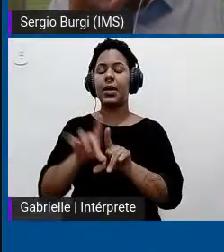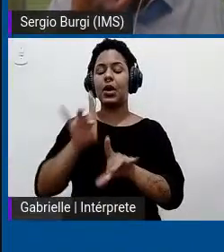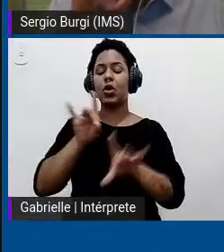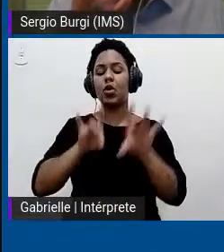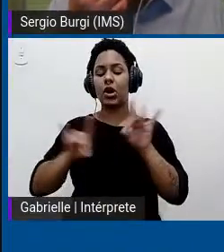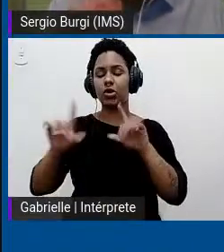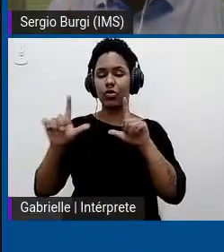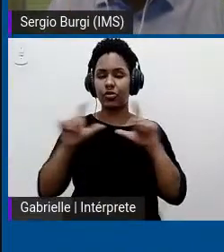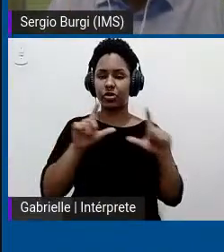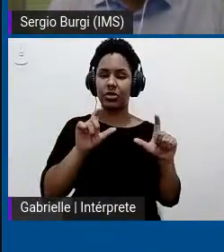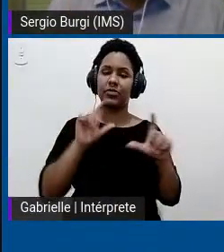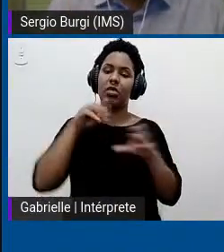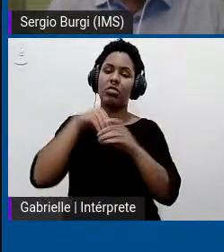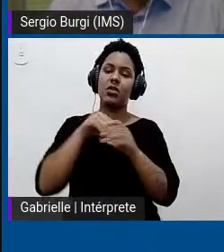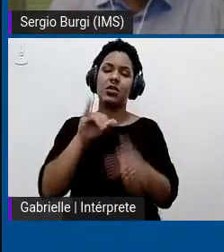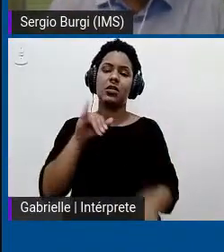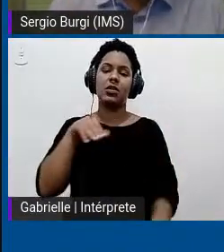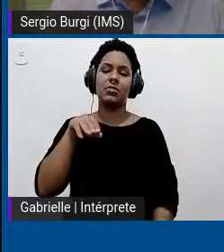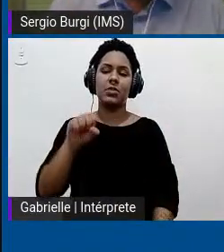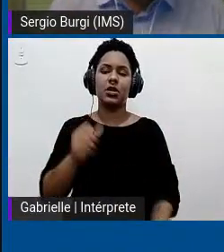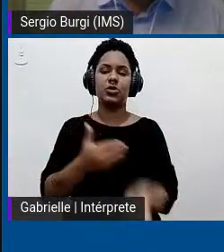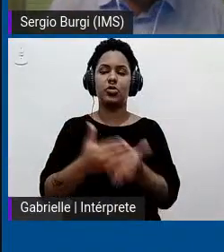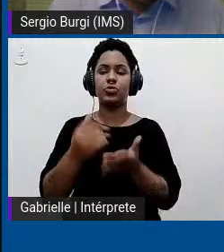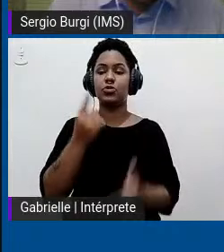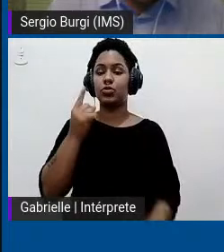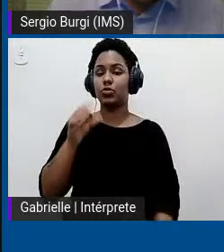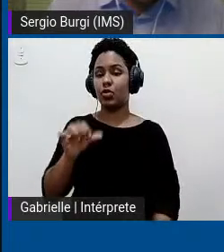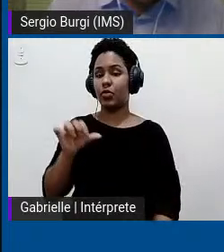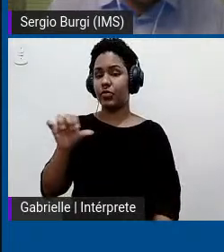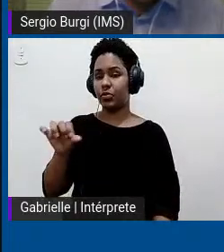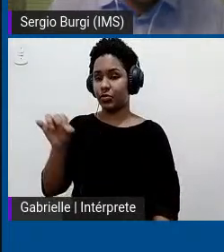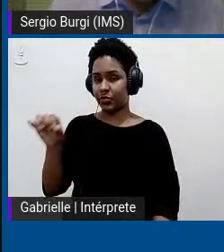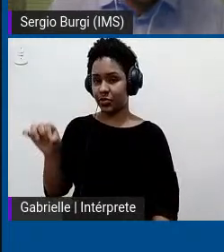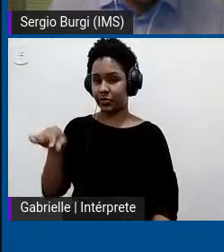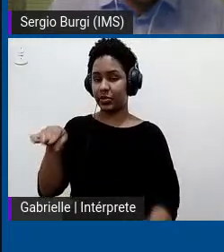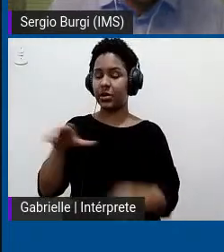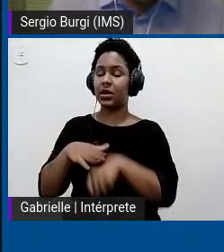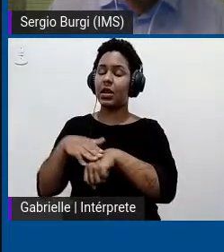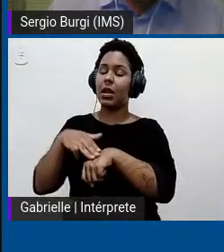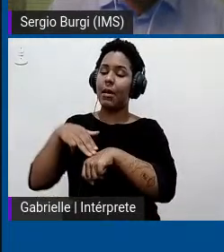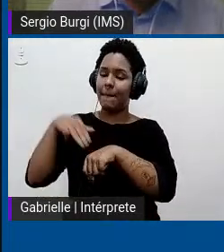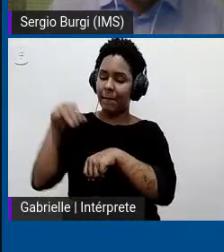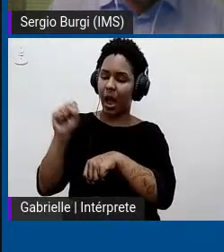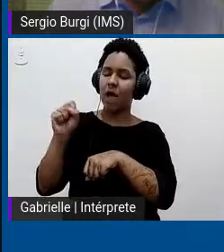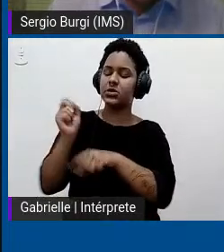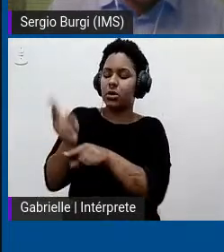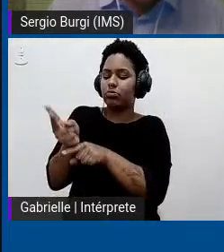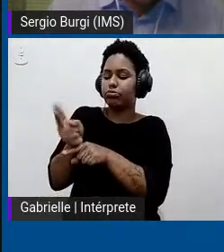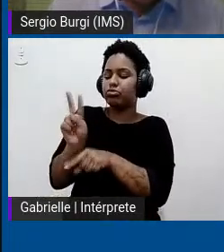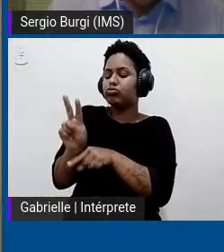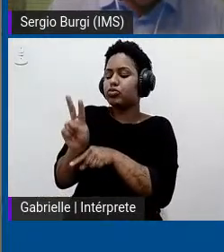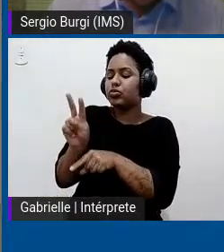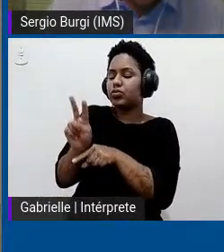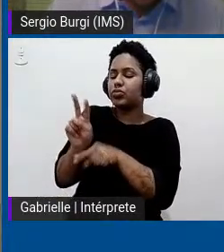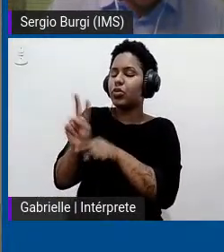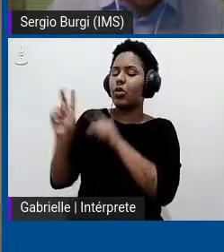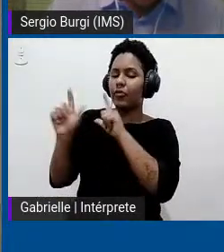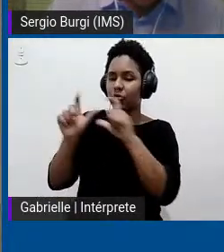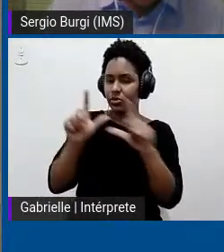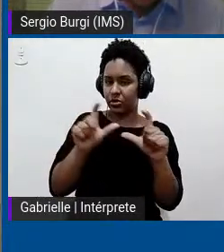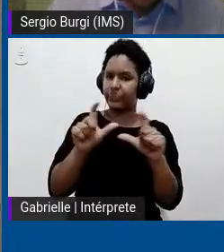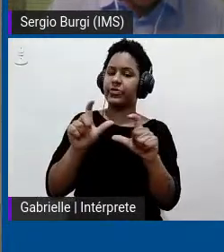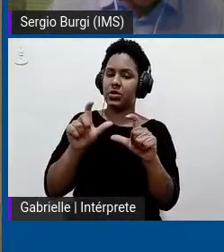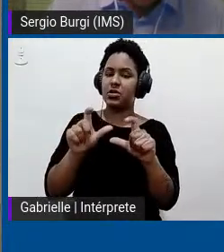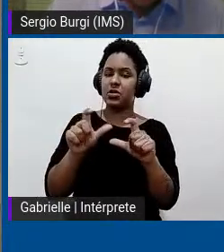Instituto Moreira Salles desde 1999. Ele é mestre em conservação fotográfica pela School of Photographic Arts